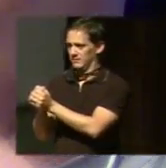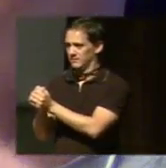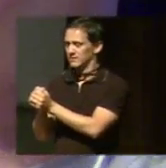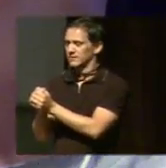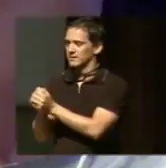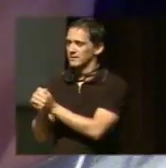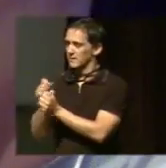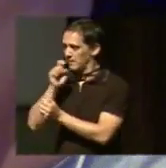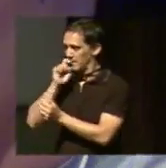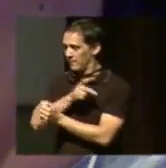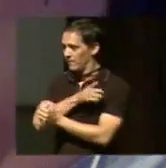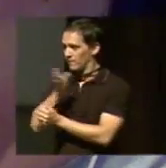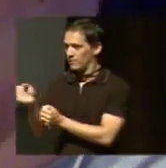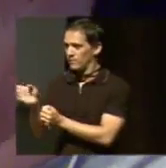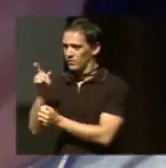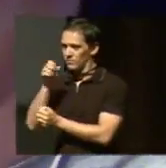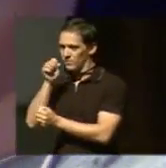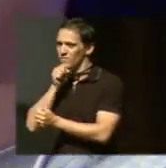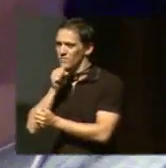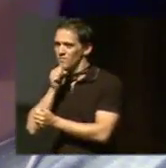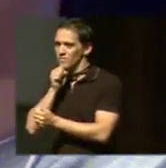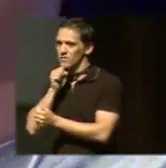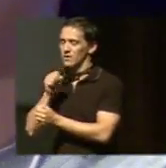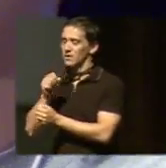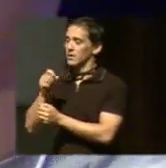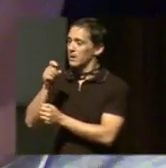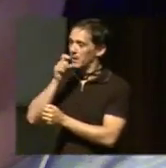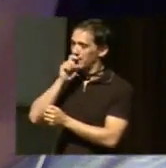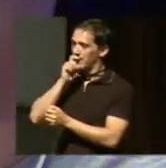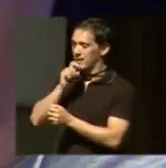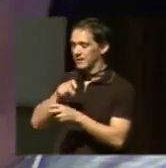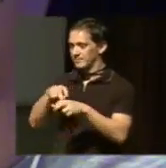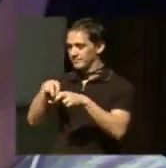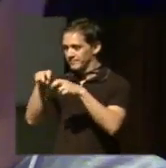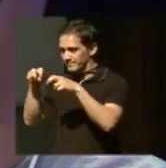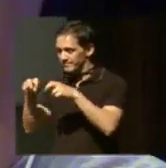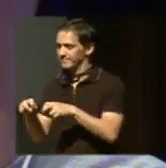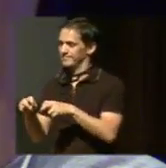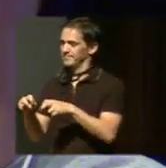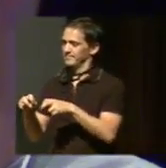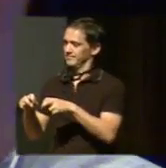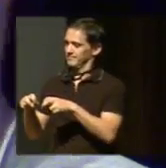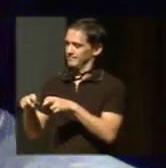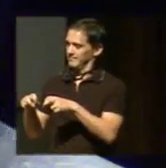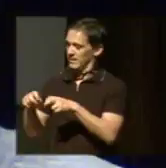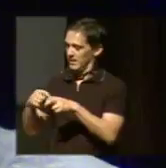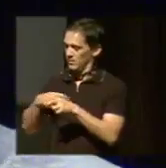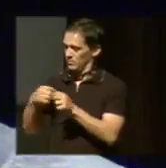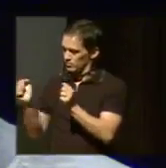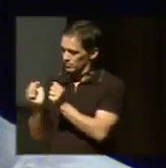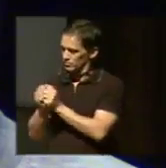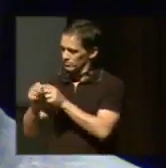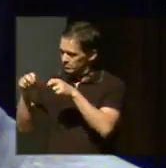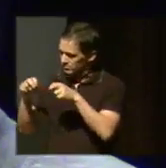avó, meu pai ia fazer uma coisa e ele me sentou do lado da minha avó. Daí